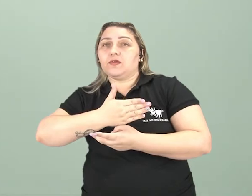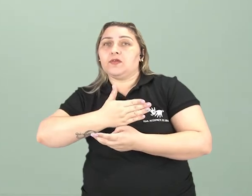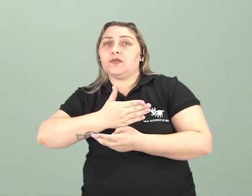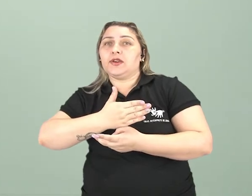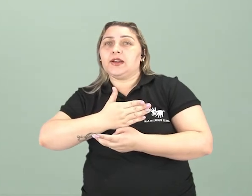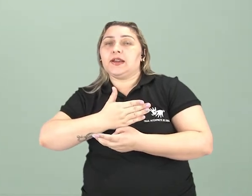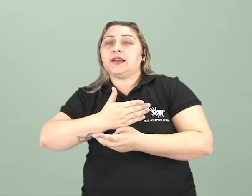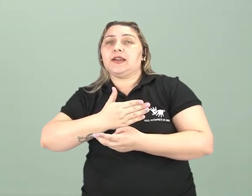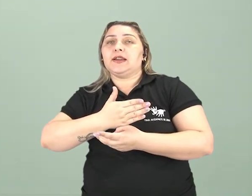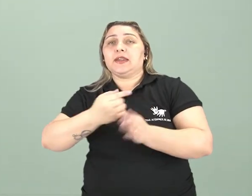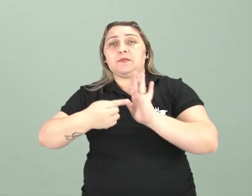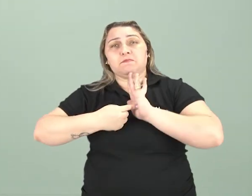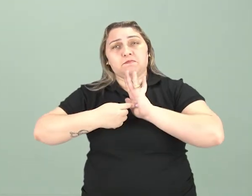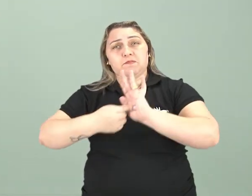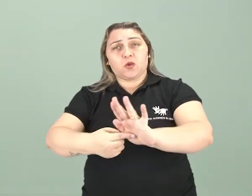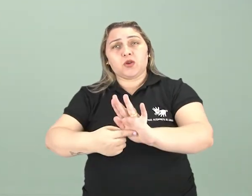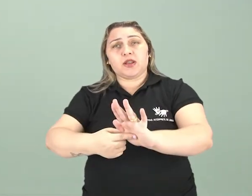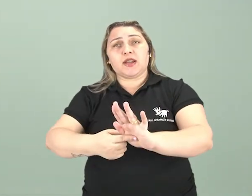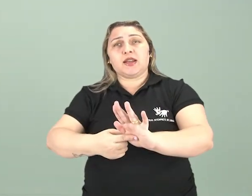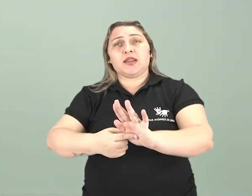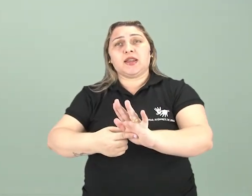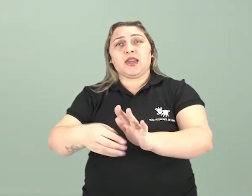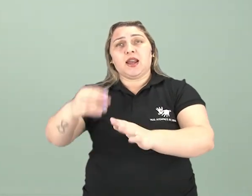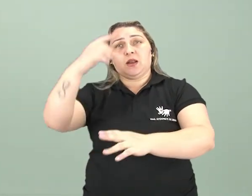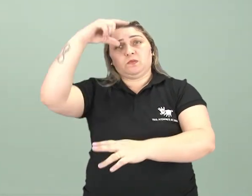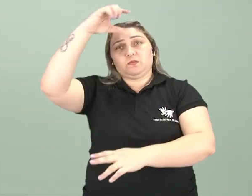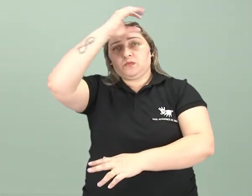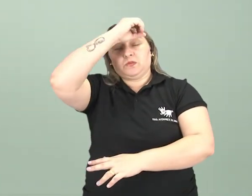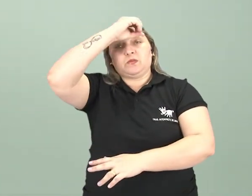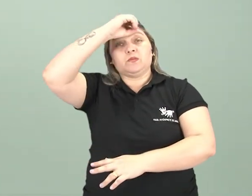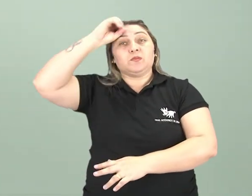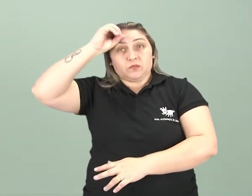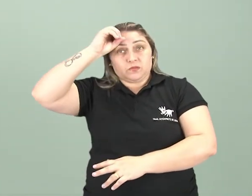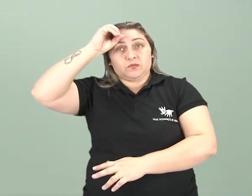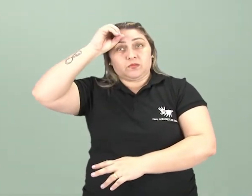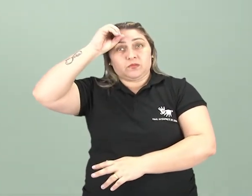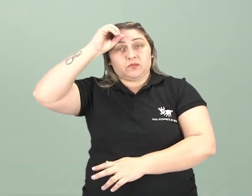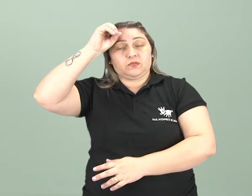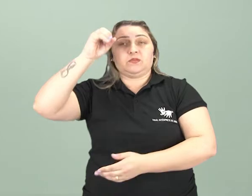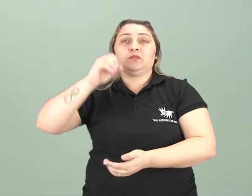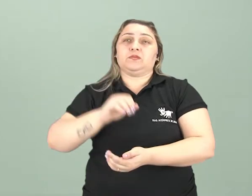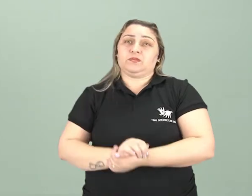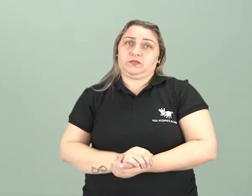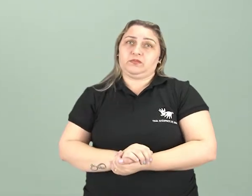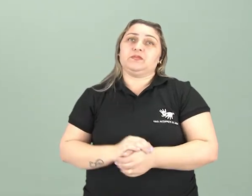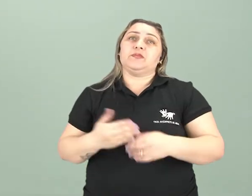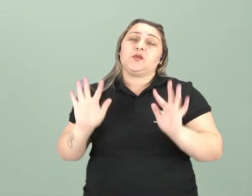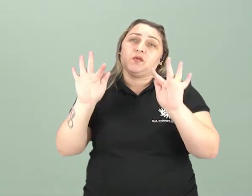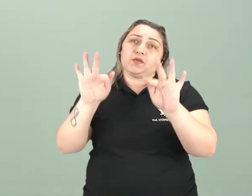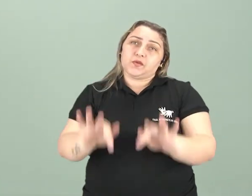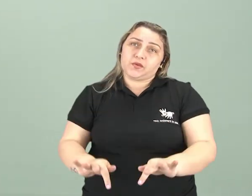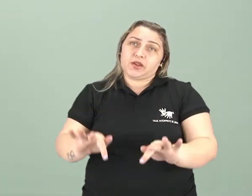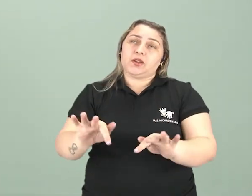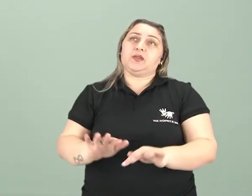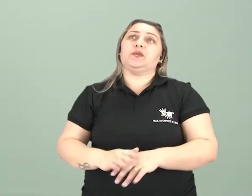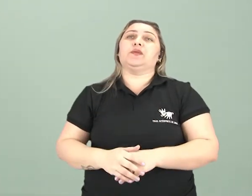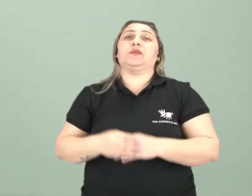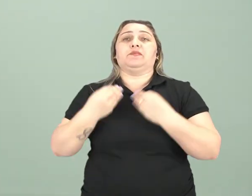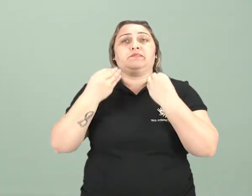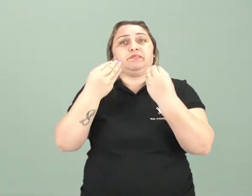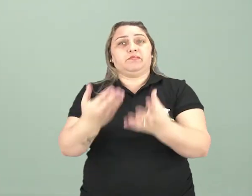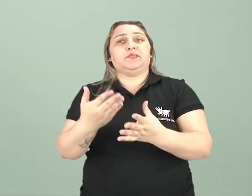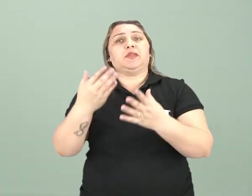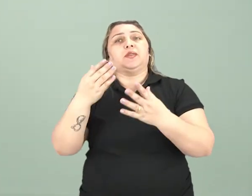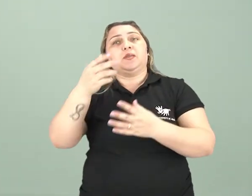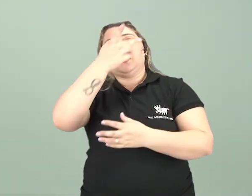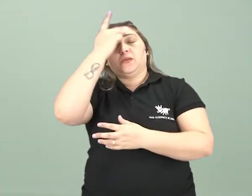vilão, ele recupera a namorada, né, recupera sua namorada mantida em cativeiro e consegue provar sua